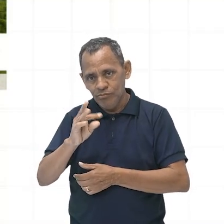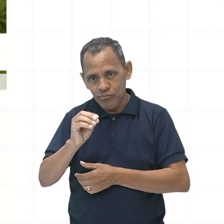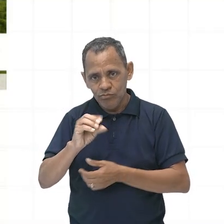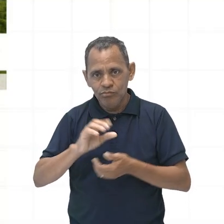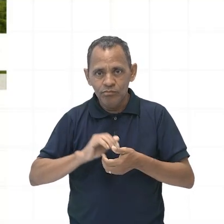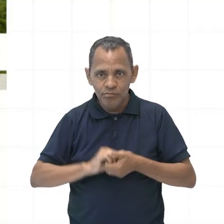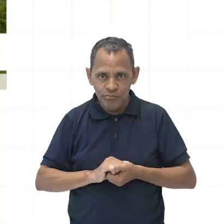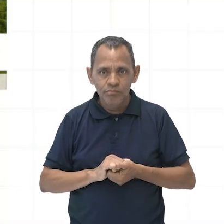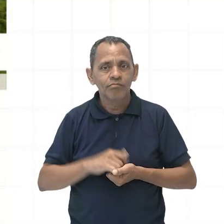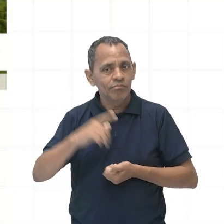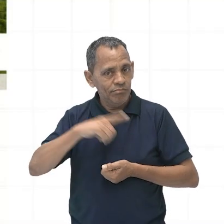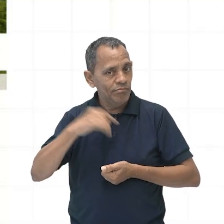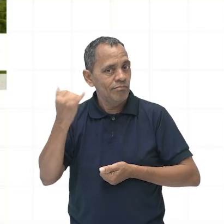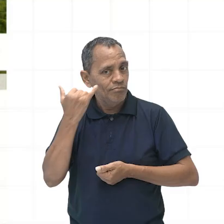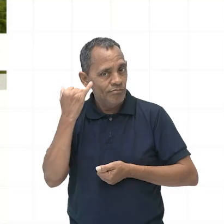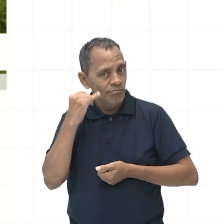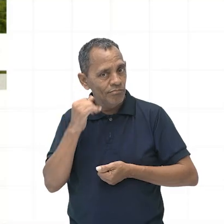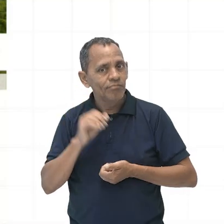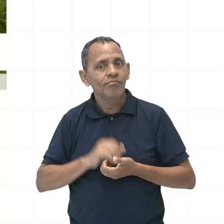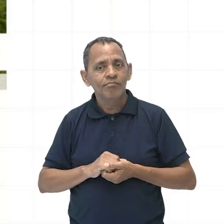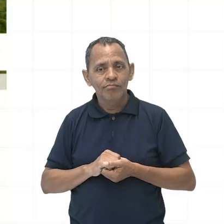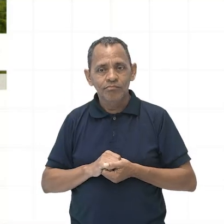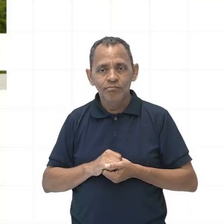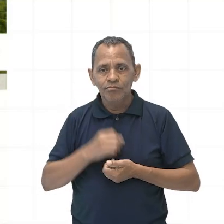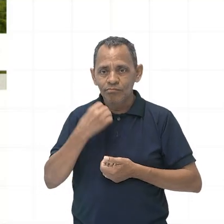uma informação muito útil.